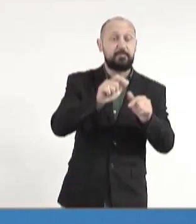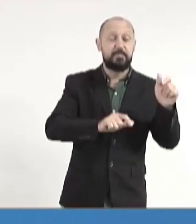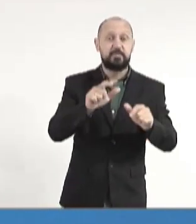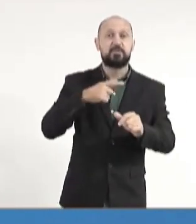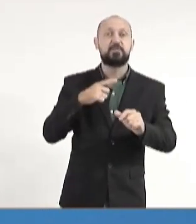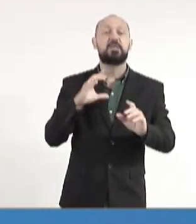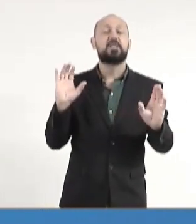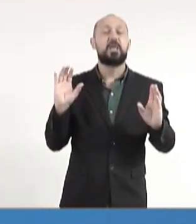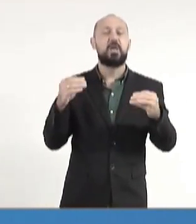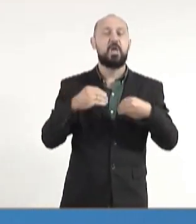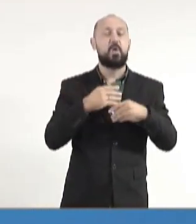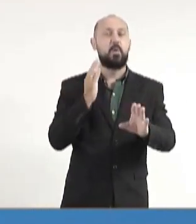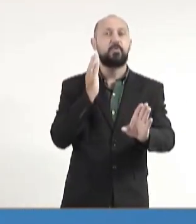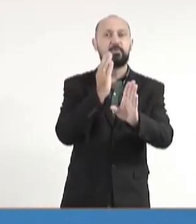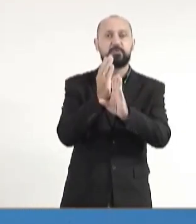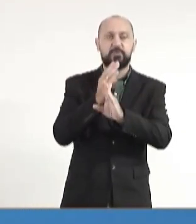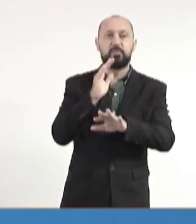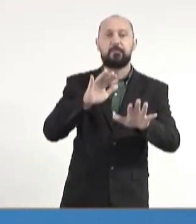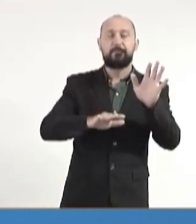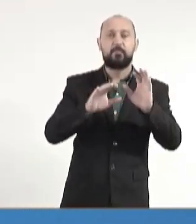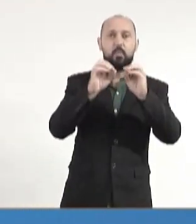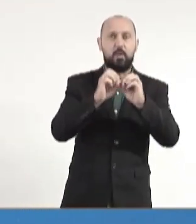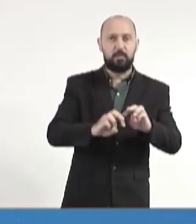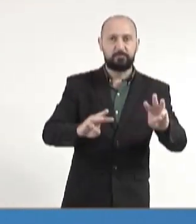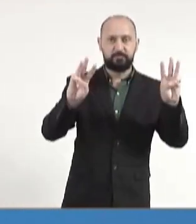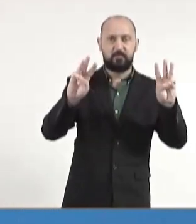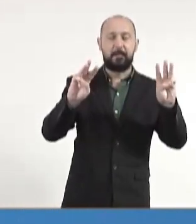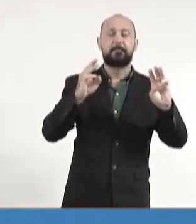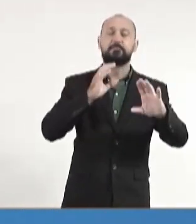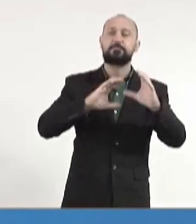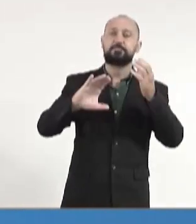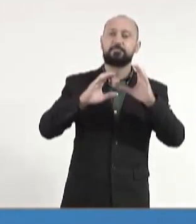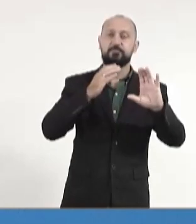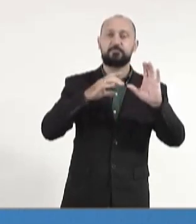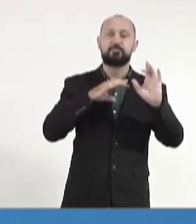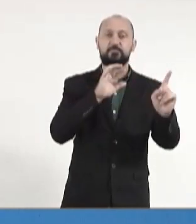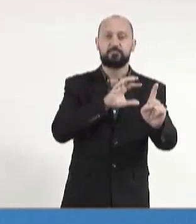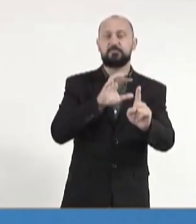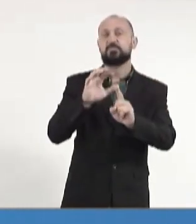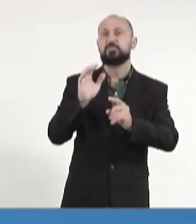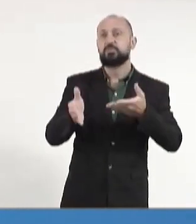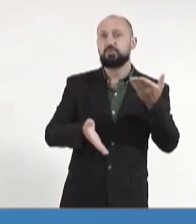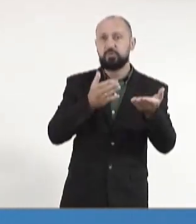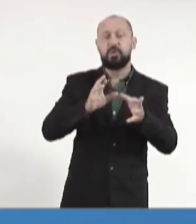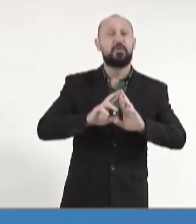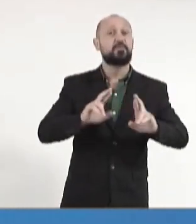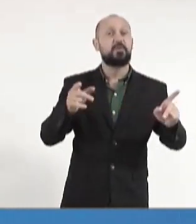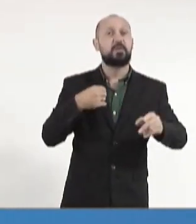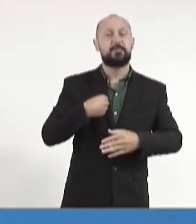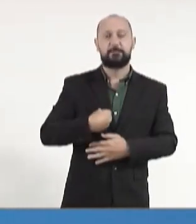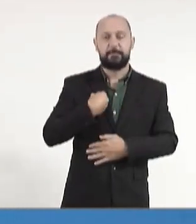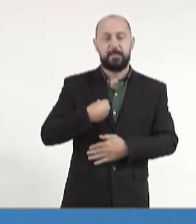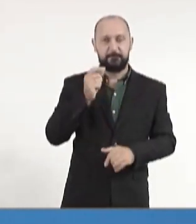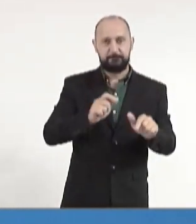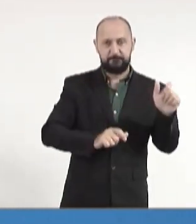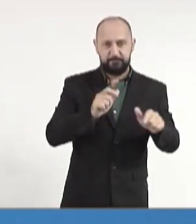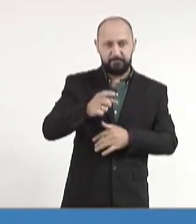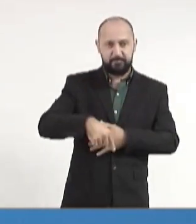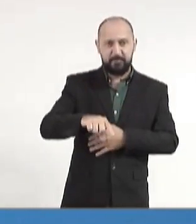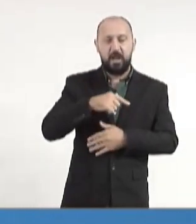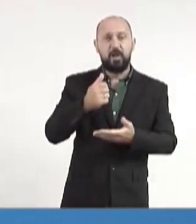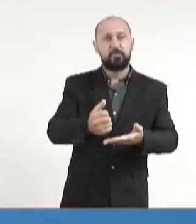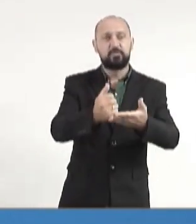E o deputado Lucas de Lima apresentou o projeto de lei que começa a tramitar aqui na Assembleia Legislativa e que institui